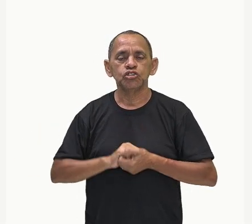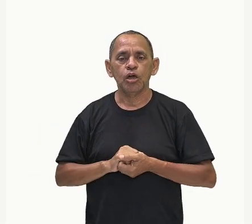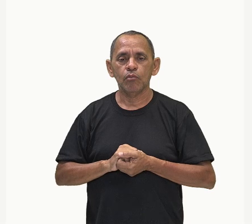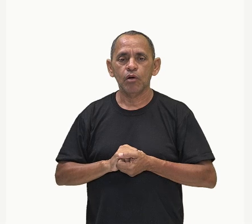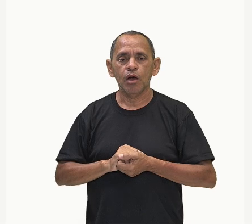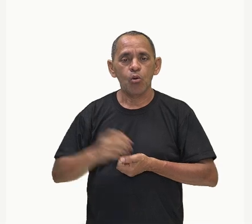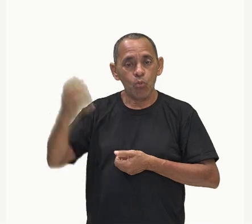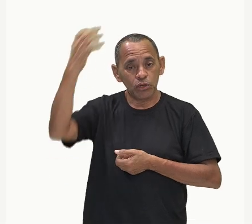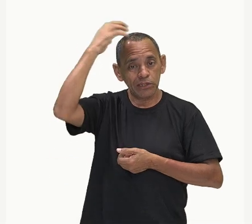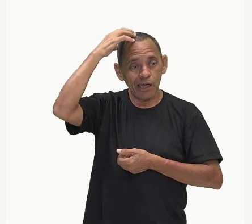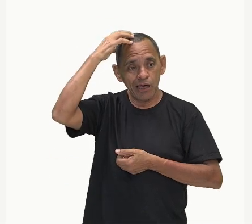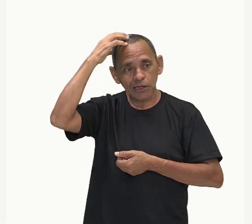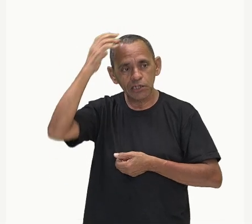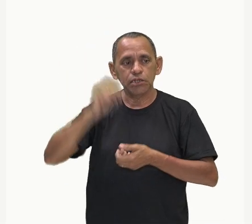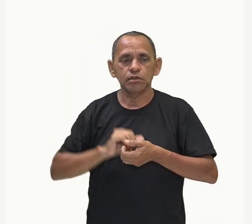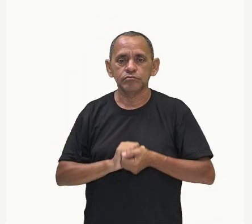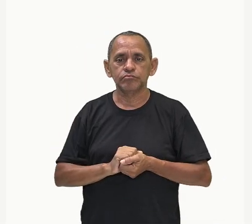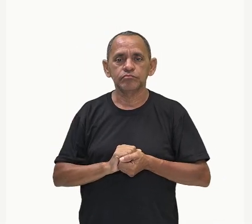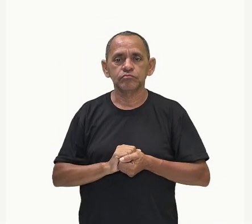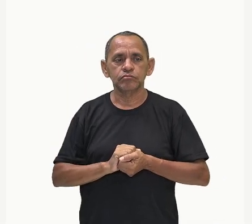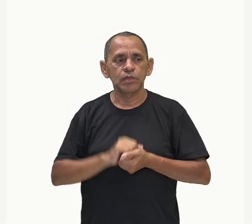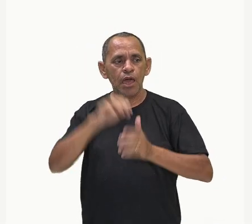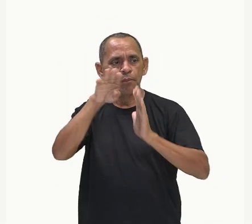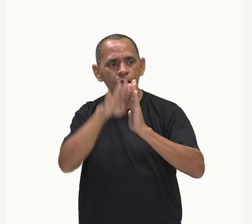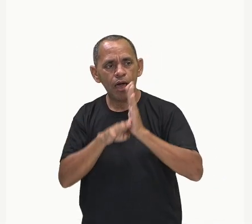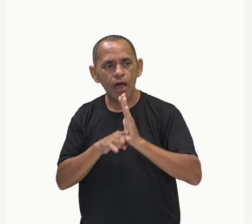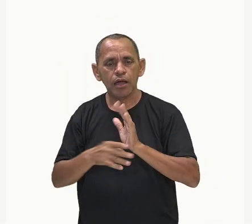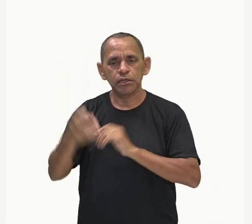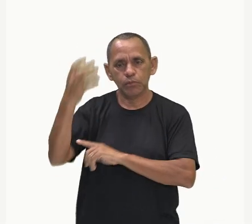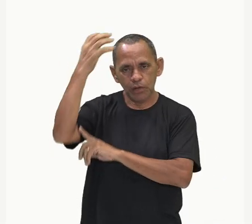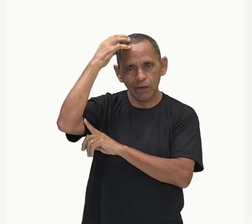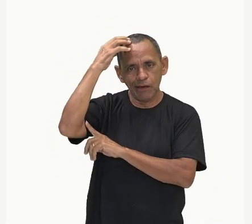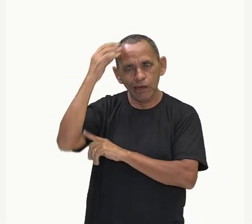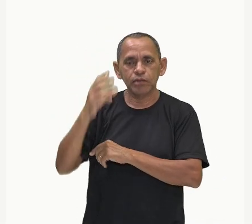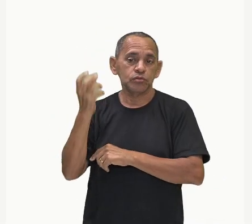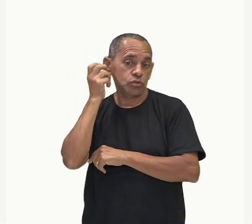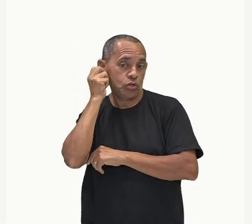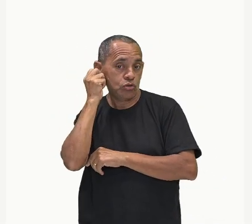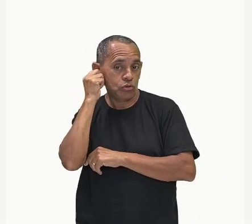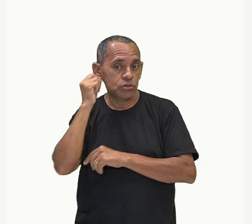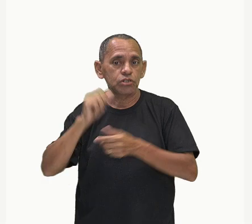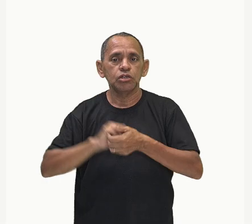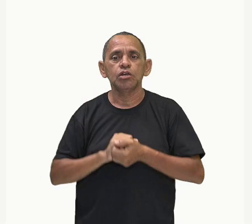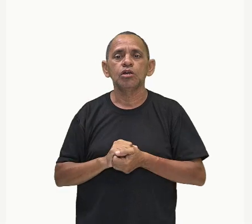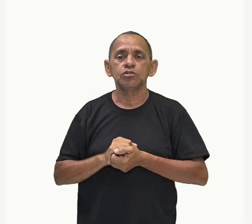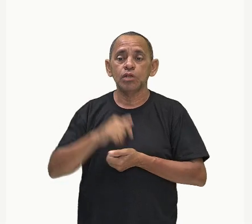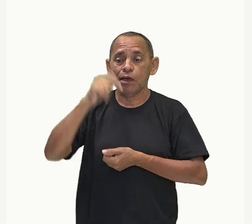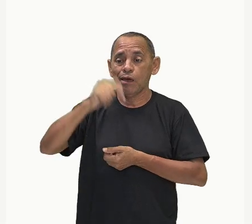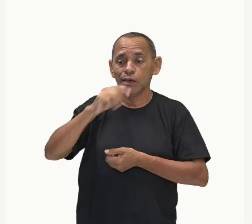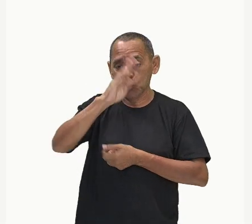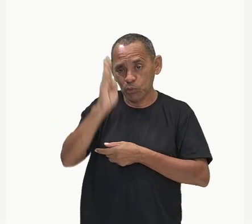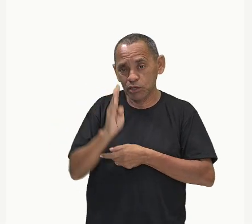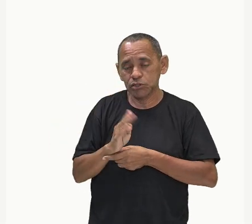constitucional, exigindo o retorno imediato de Dom João VI, que estava no Brasil desde